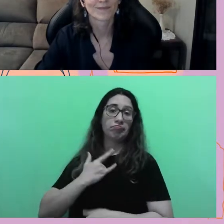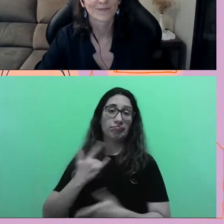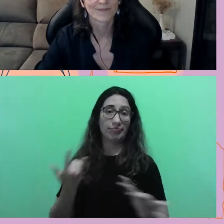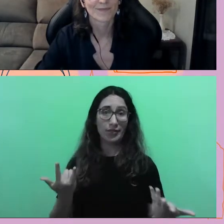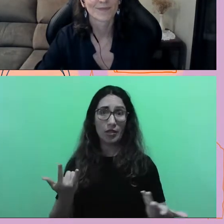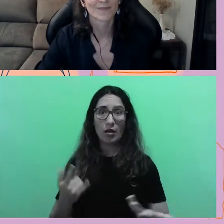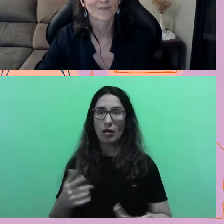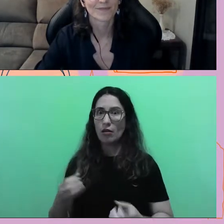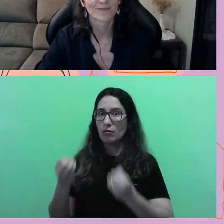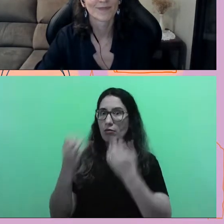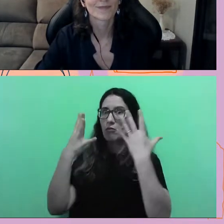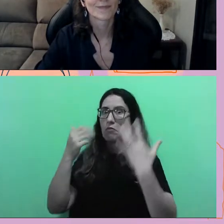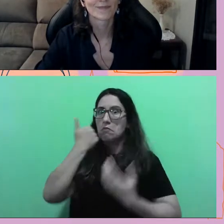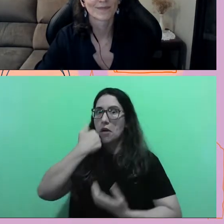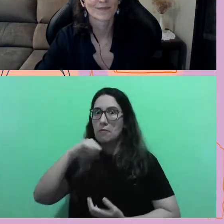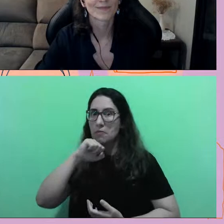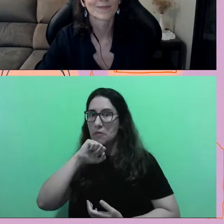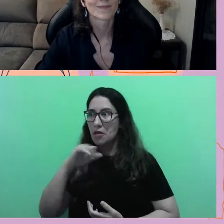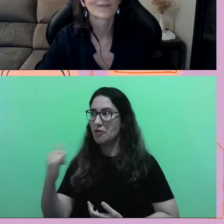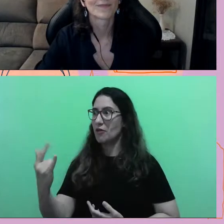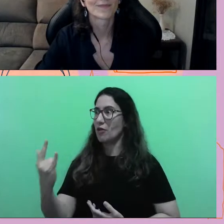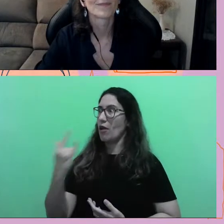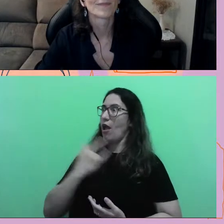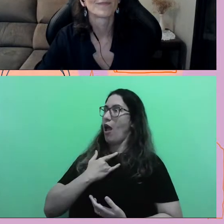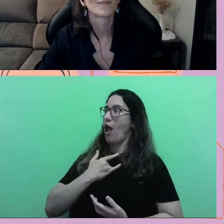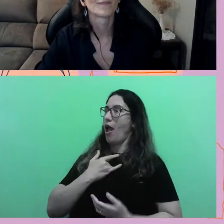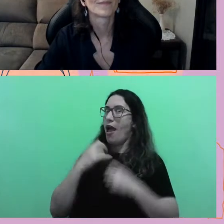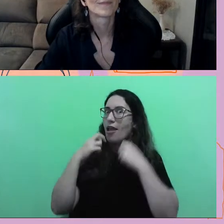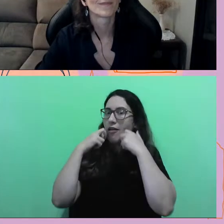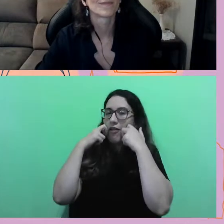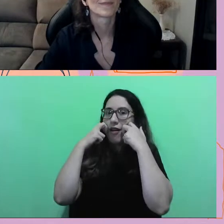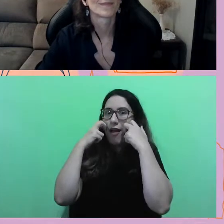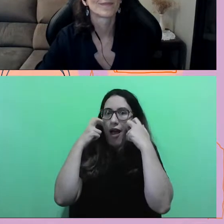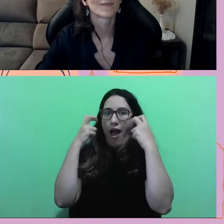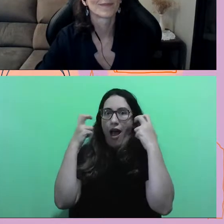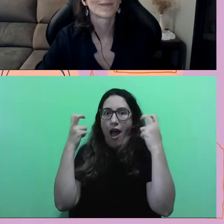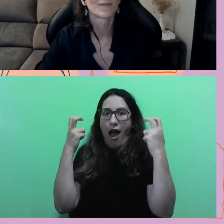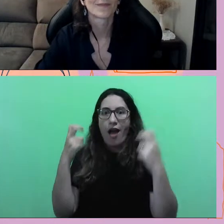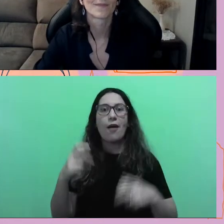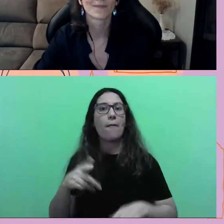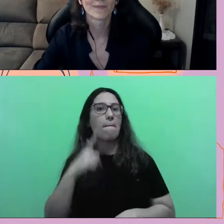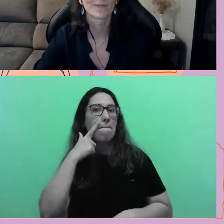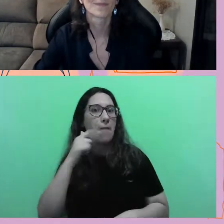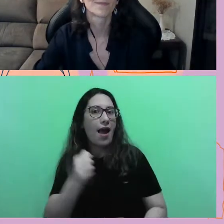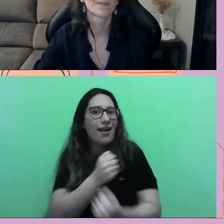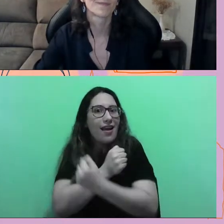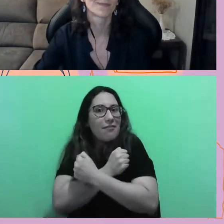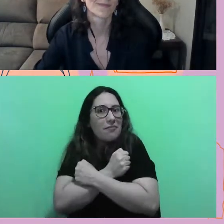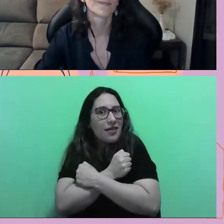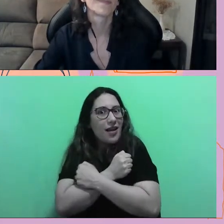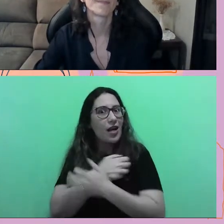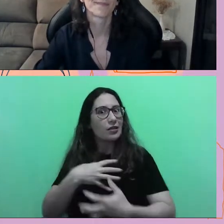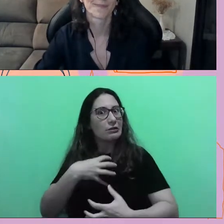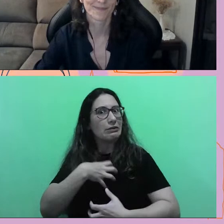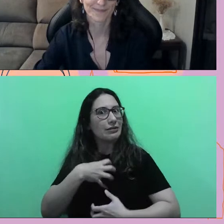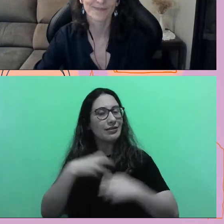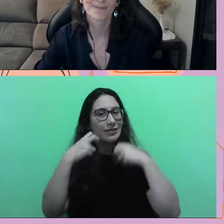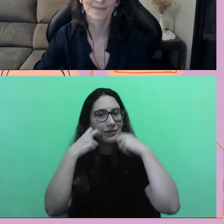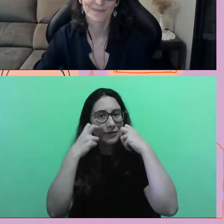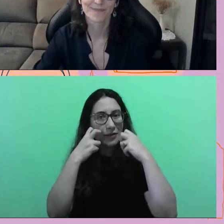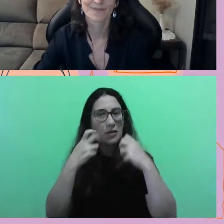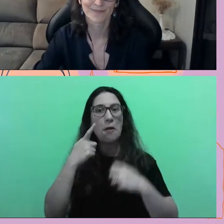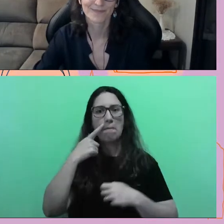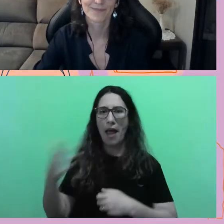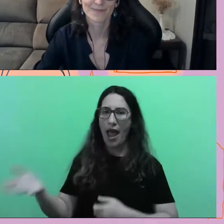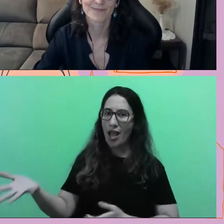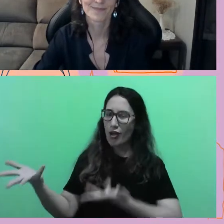ouvi, eu fiquei morrendo de vergonha. Quando eu recebi o abraço do meu pai, quando meu pai me convidou para sentar numa mesa e tomar uma